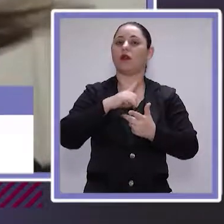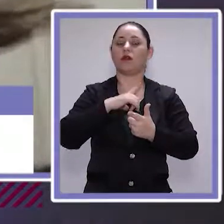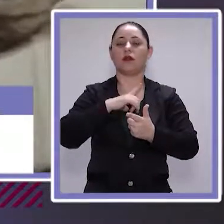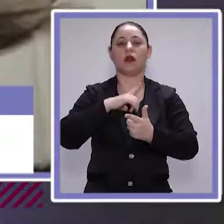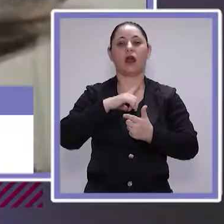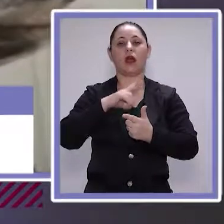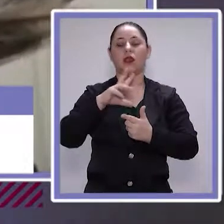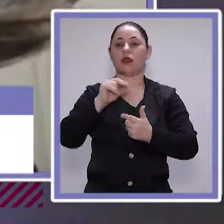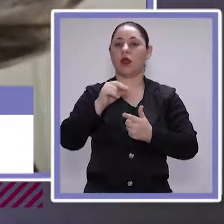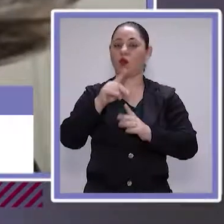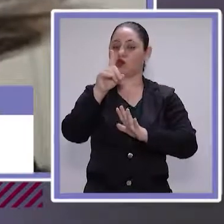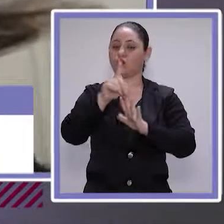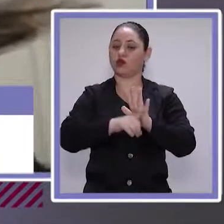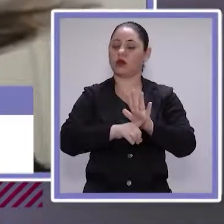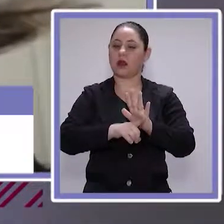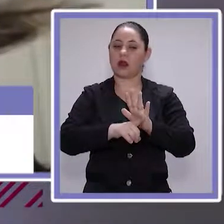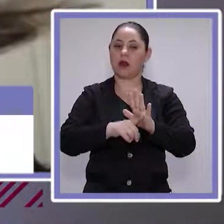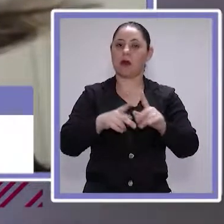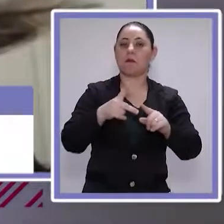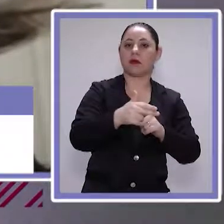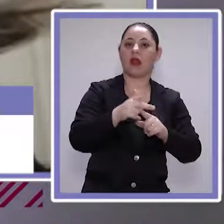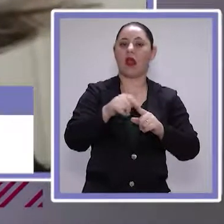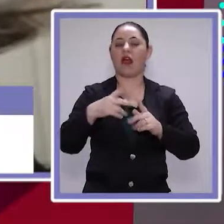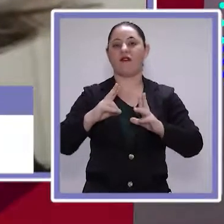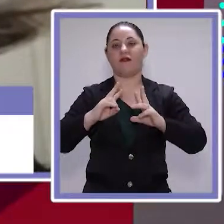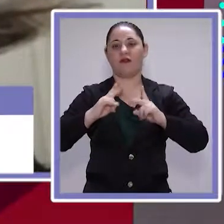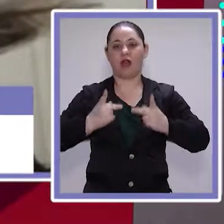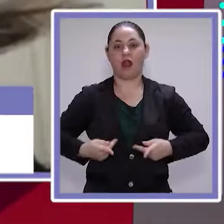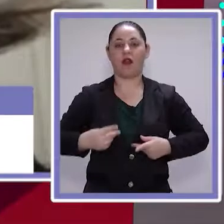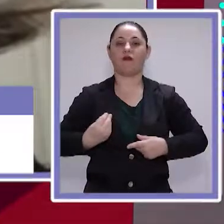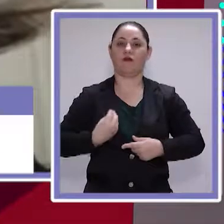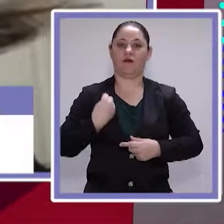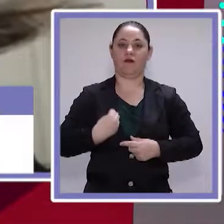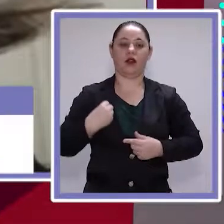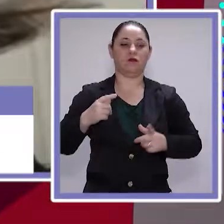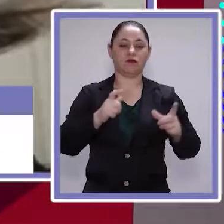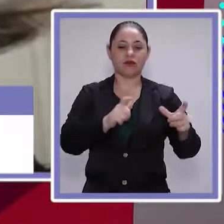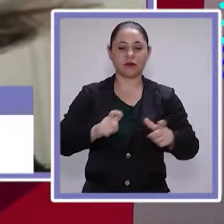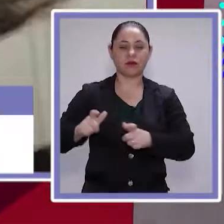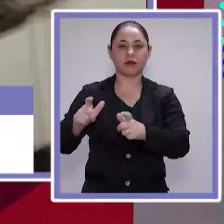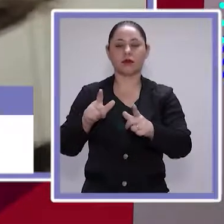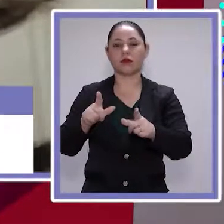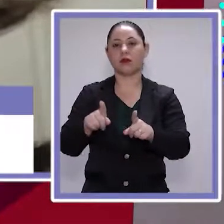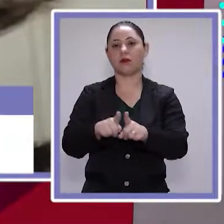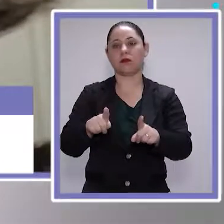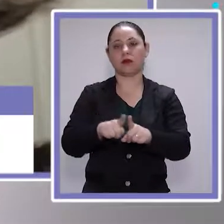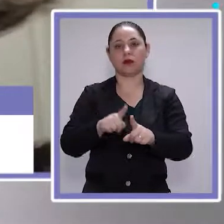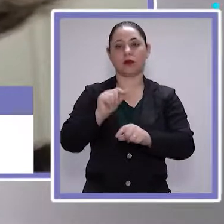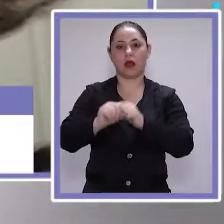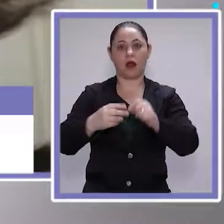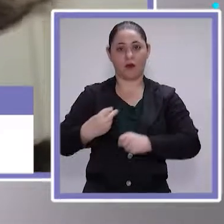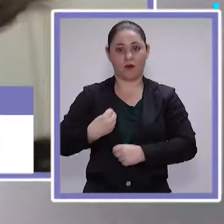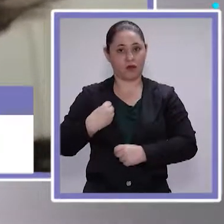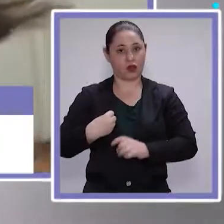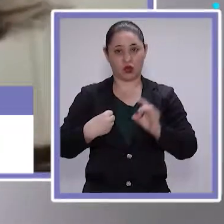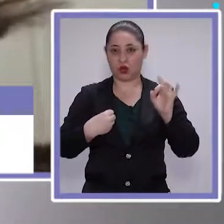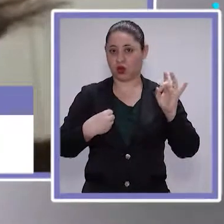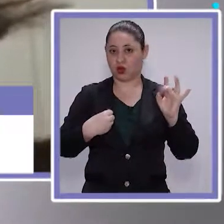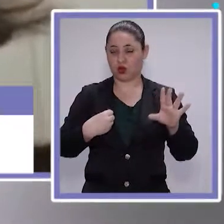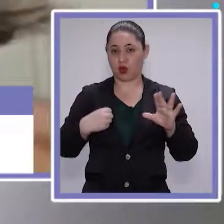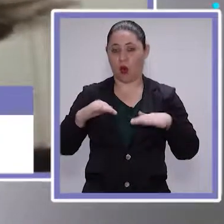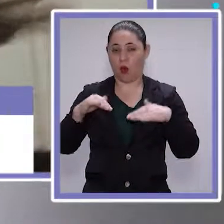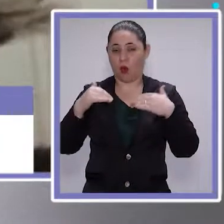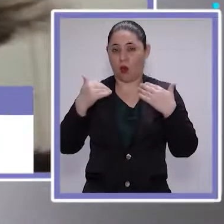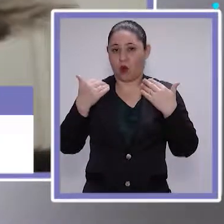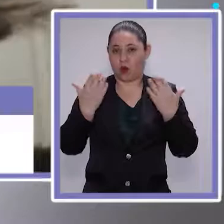para uma cúpula, para uma assembleia, você vê o quanto de informação você pode trabalhar